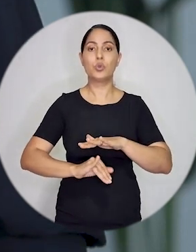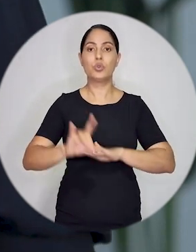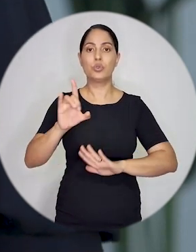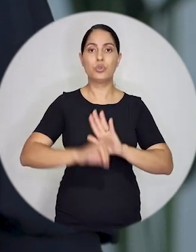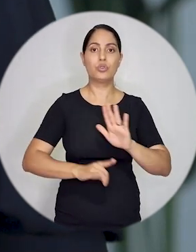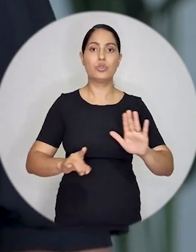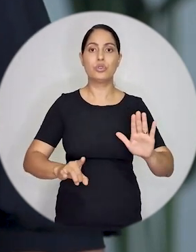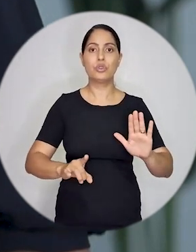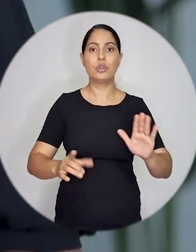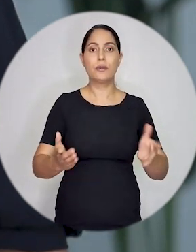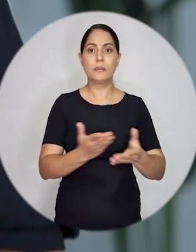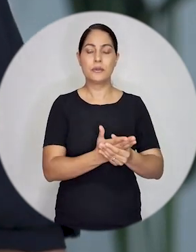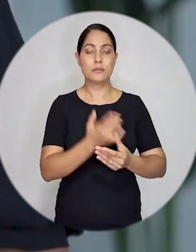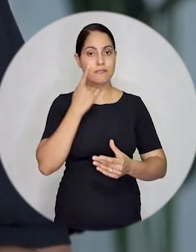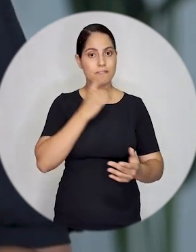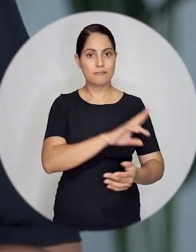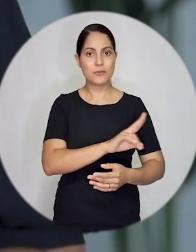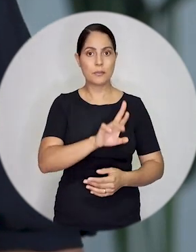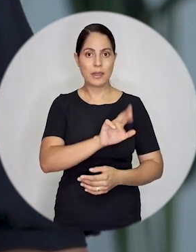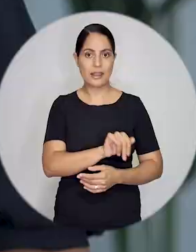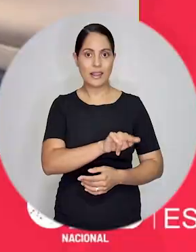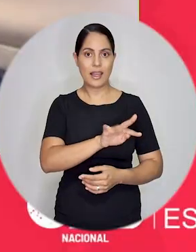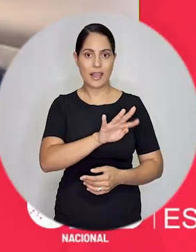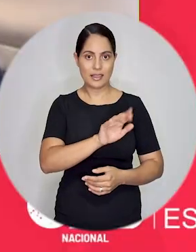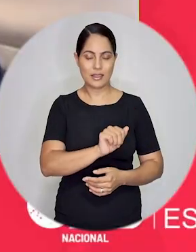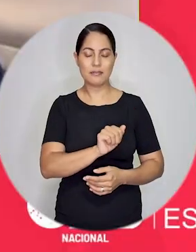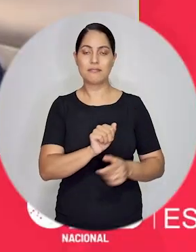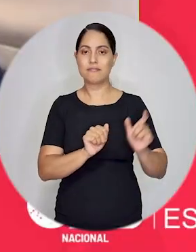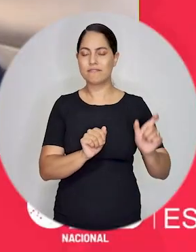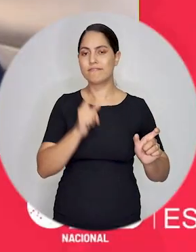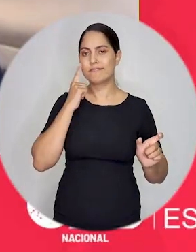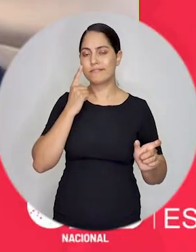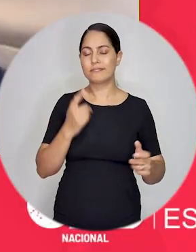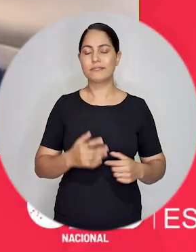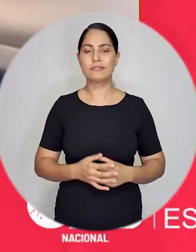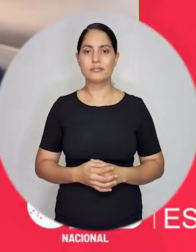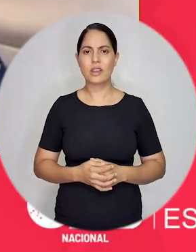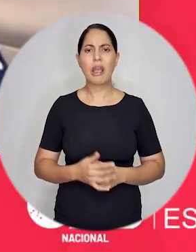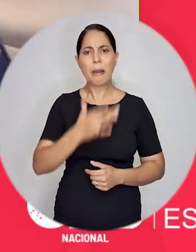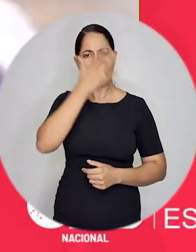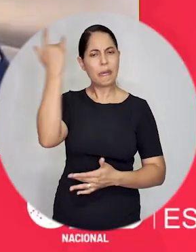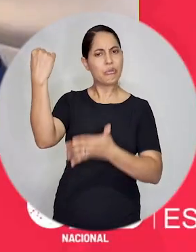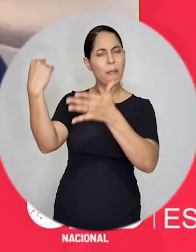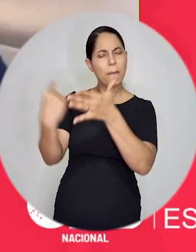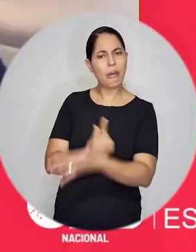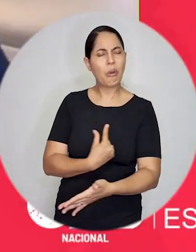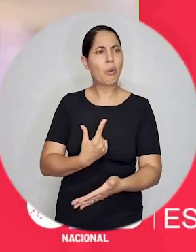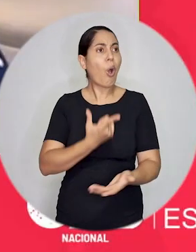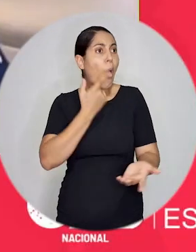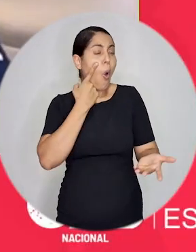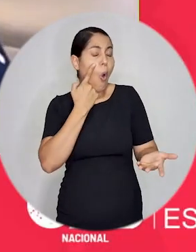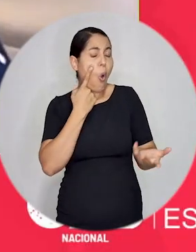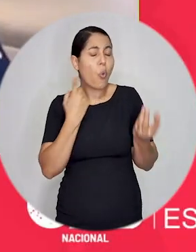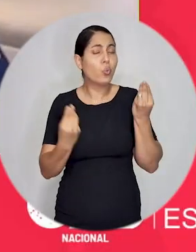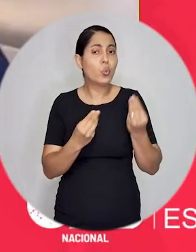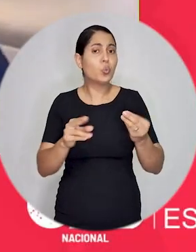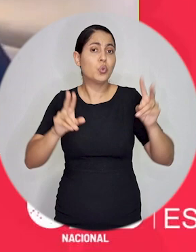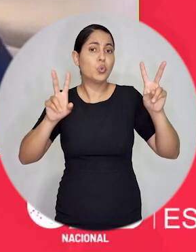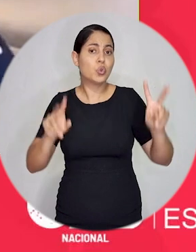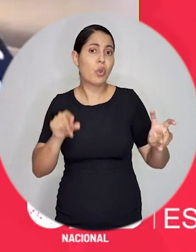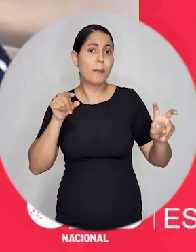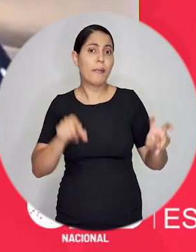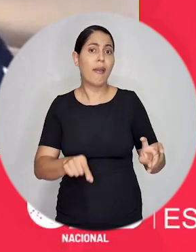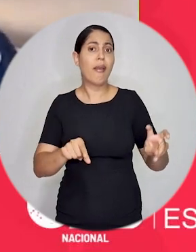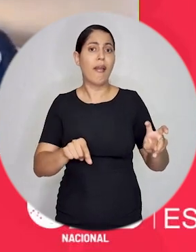Direito Processual, Renata Cortes. Vamos ver. Muita gente pergunta, mas veja, que eu saiba, a maior parte dos